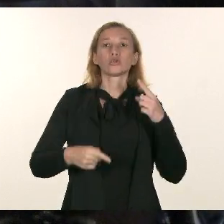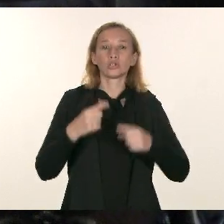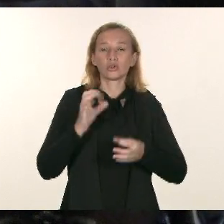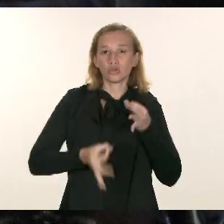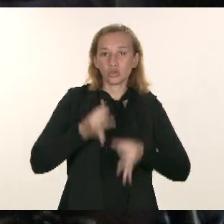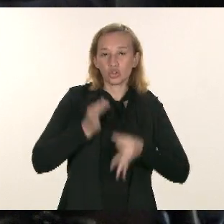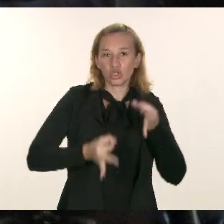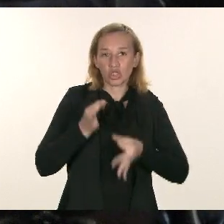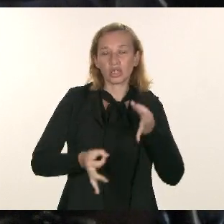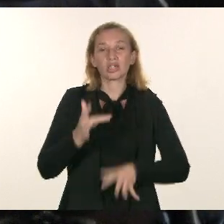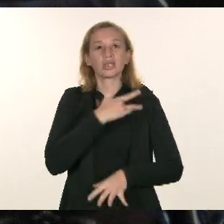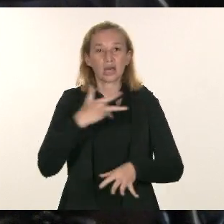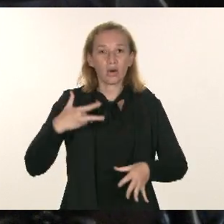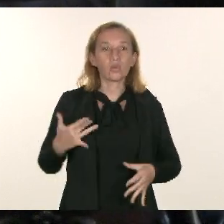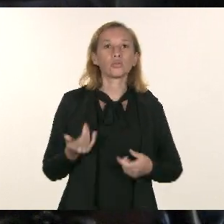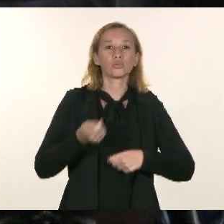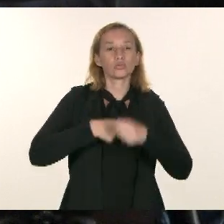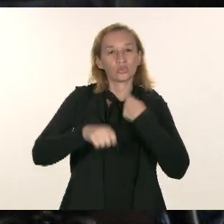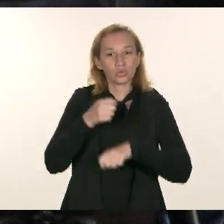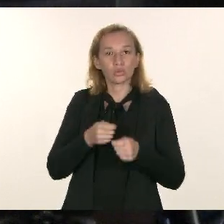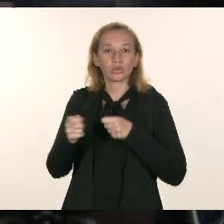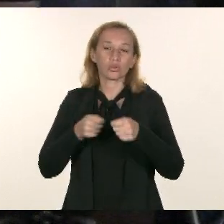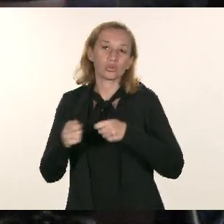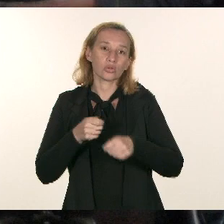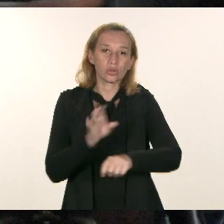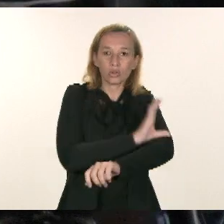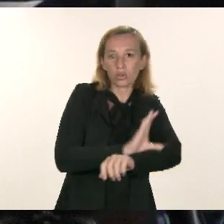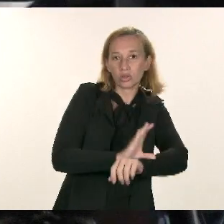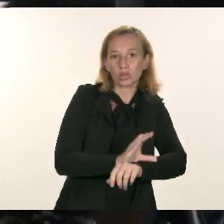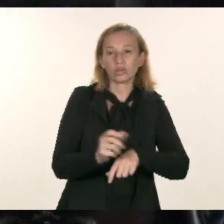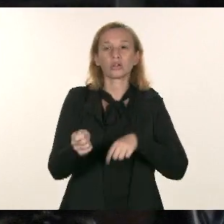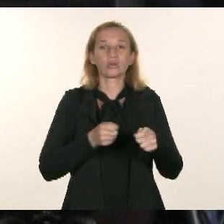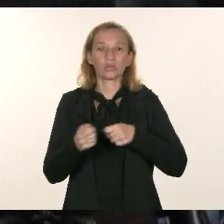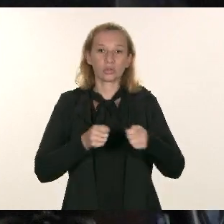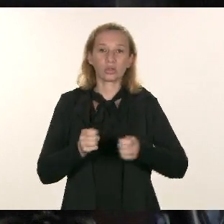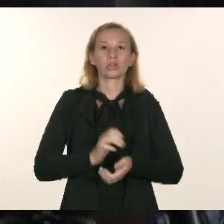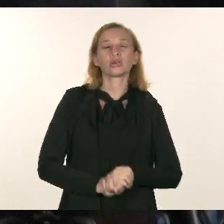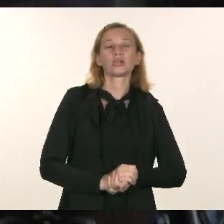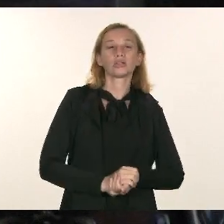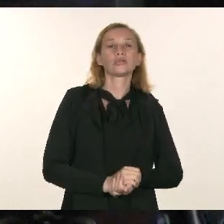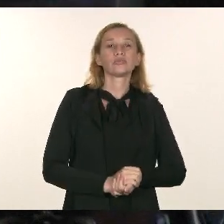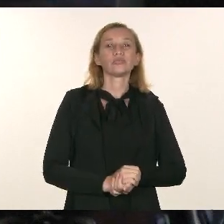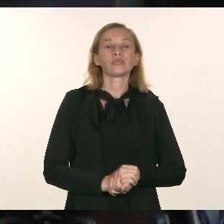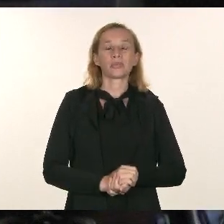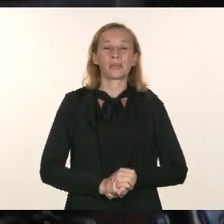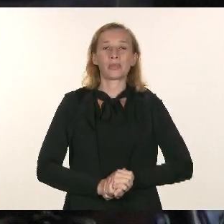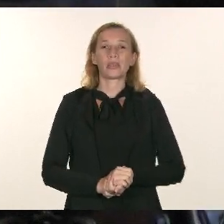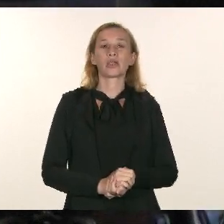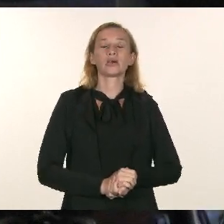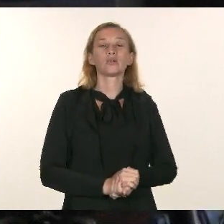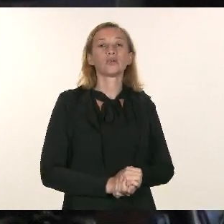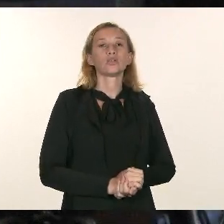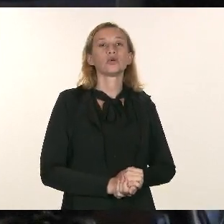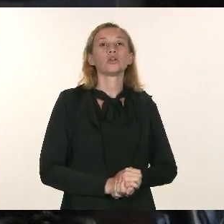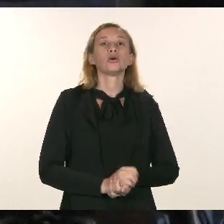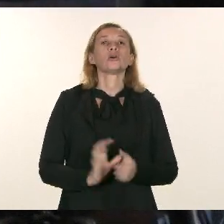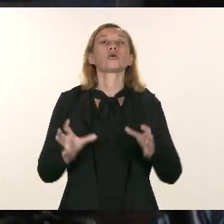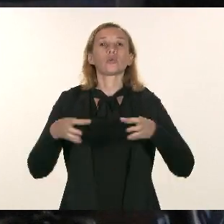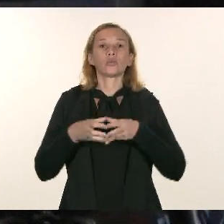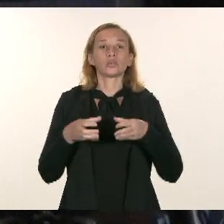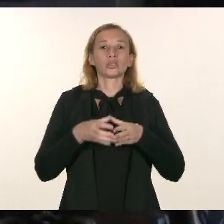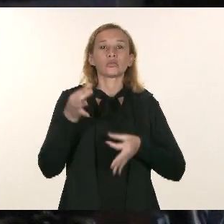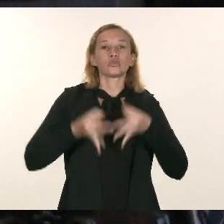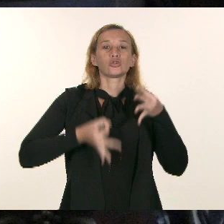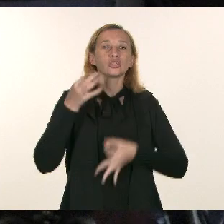de Cultura, de Economia, Indústria e Comércio e de Orçamento, Finanças, Fiscalização Financeira e Controle. Para emitir parecer pela Comissão de Constituição e